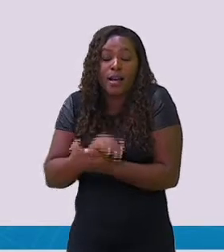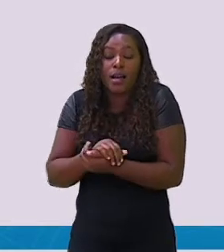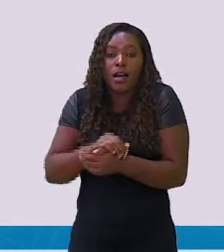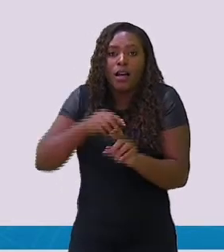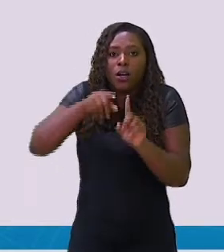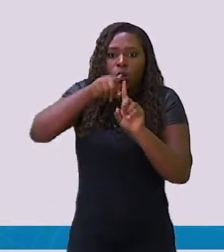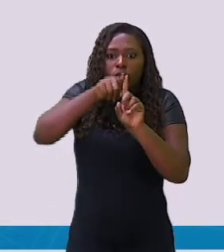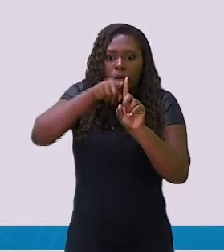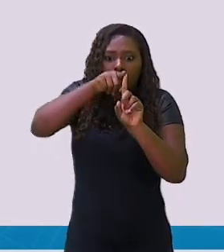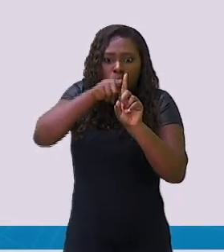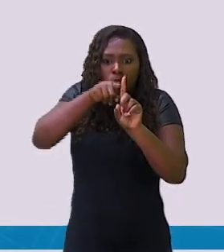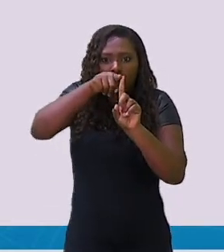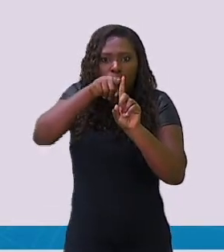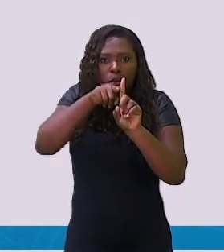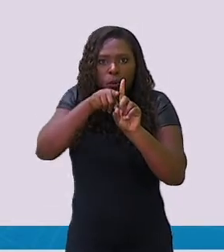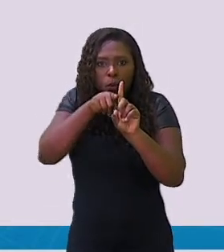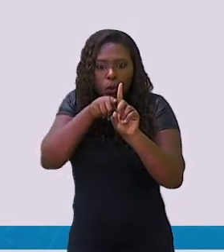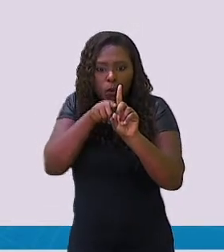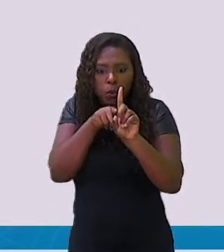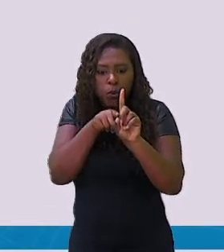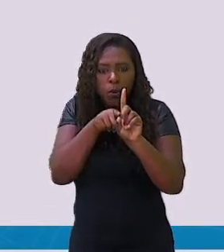marcavam -